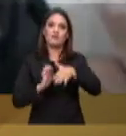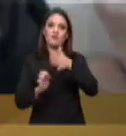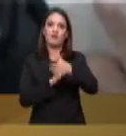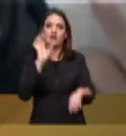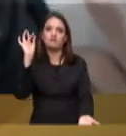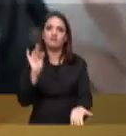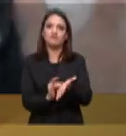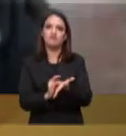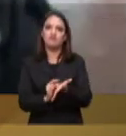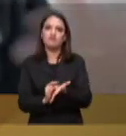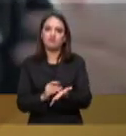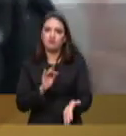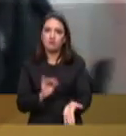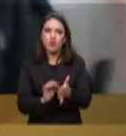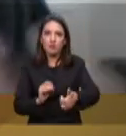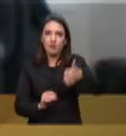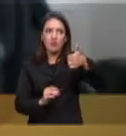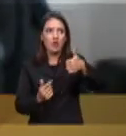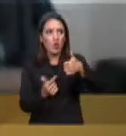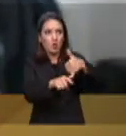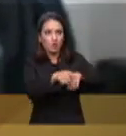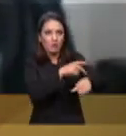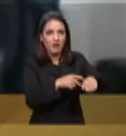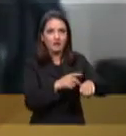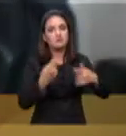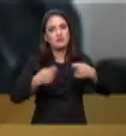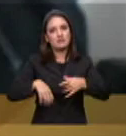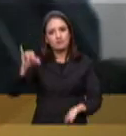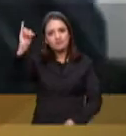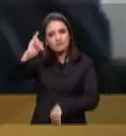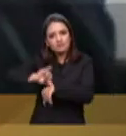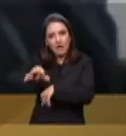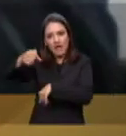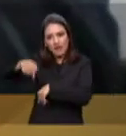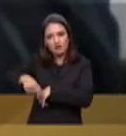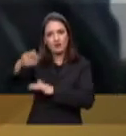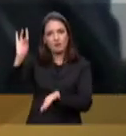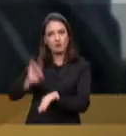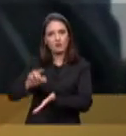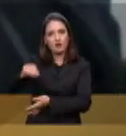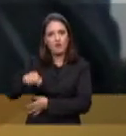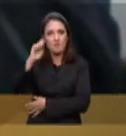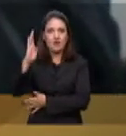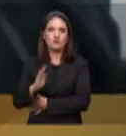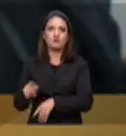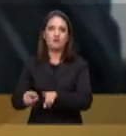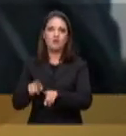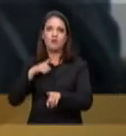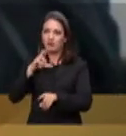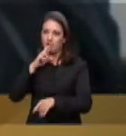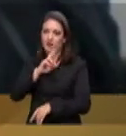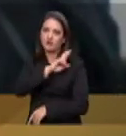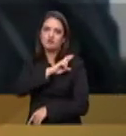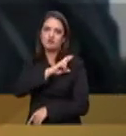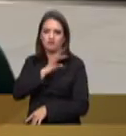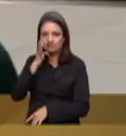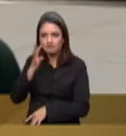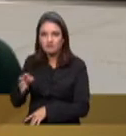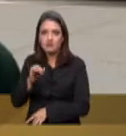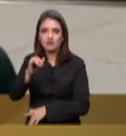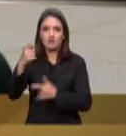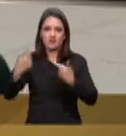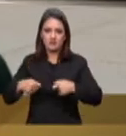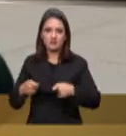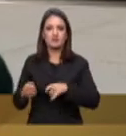qualquer outro, entre aspas, negócio no mundo. Obrigado, presidente. Obrigado, ministro Top. Muito